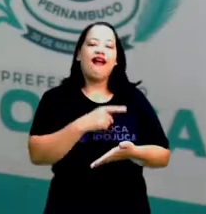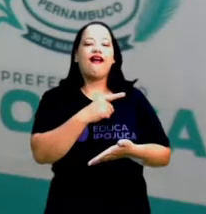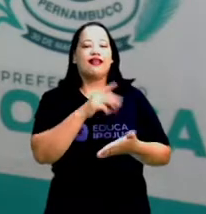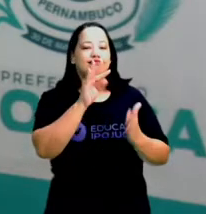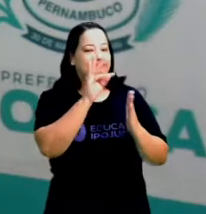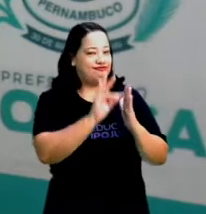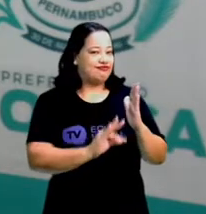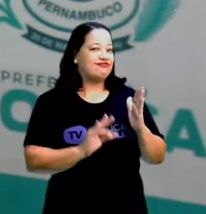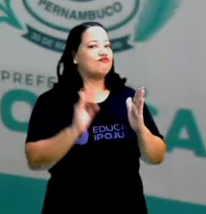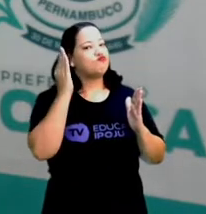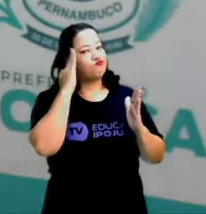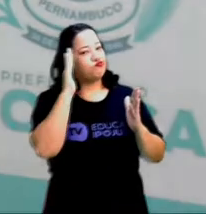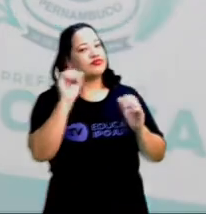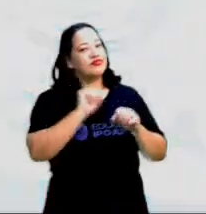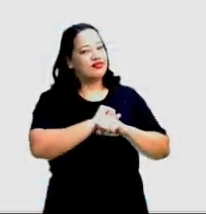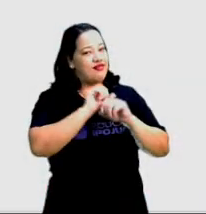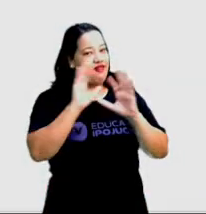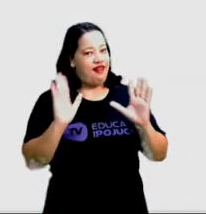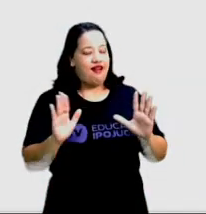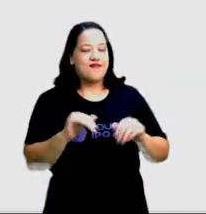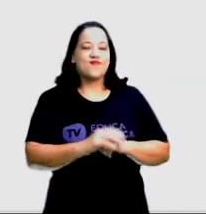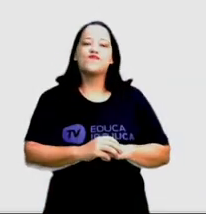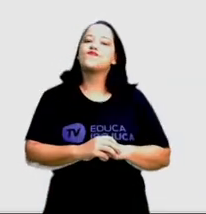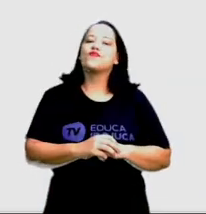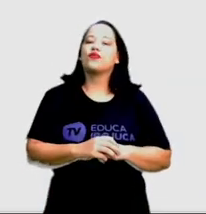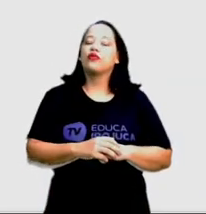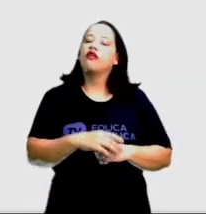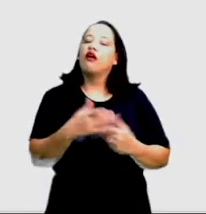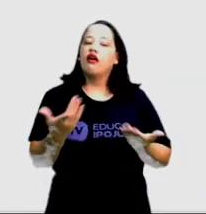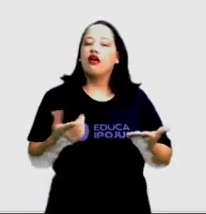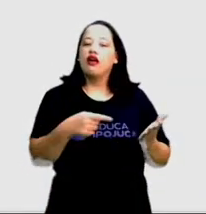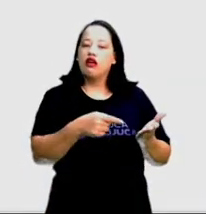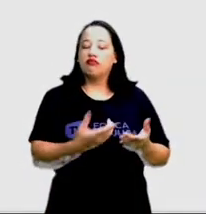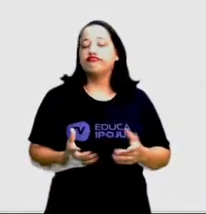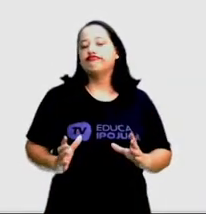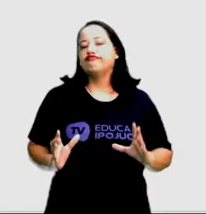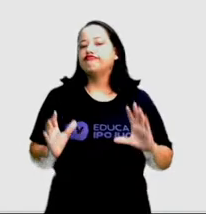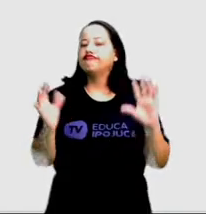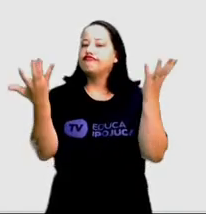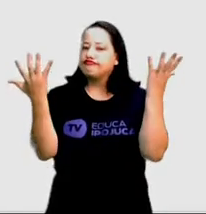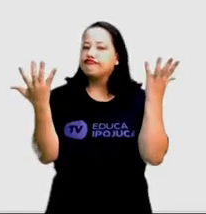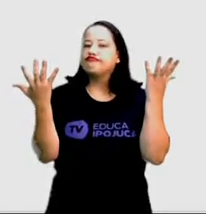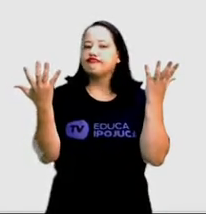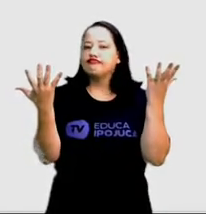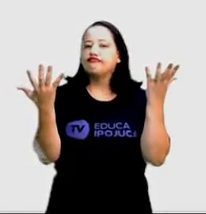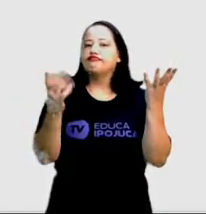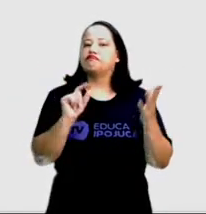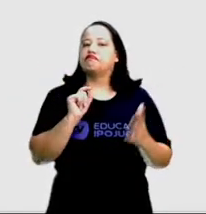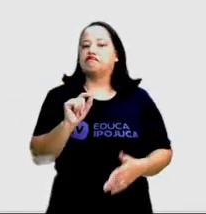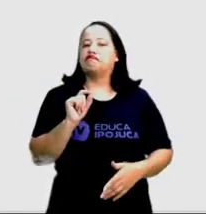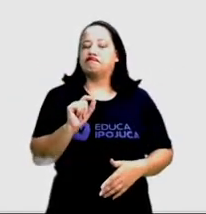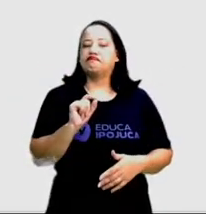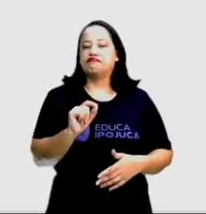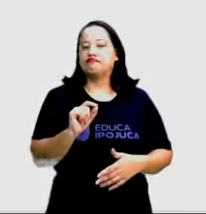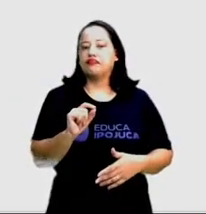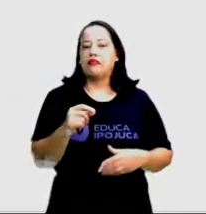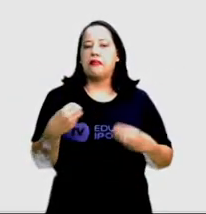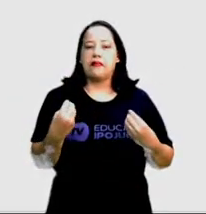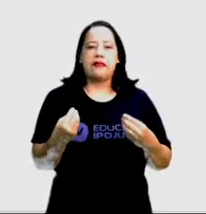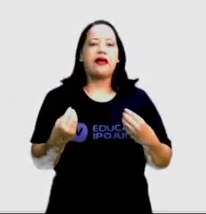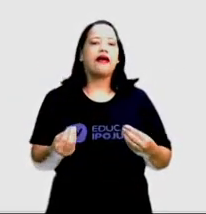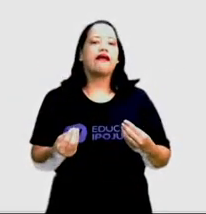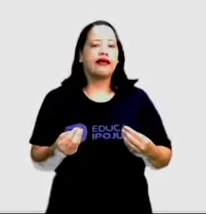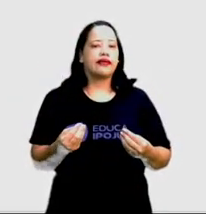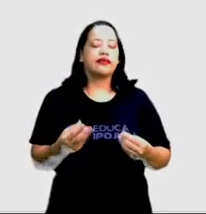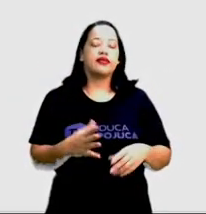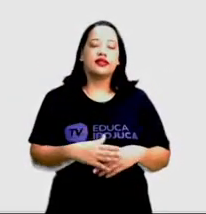texto. Para que tipo de festa este convite que nós acabamos de ler, ele foi